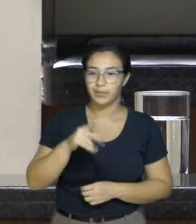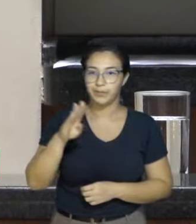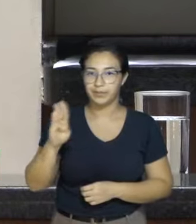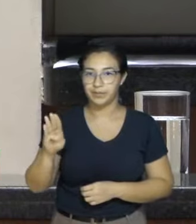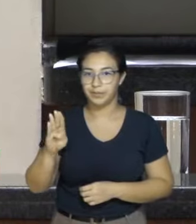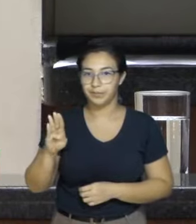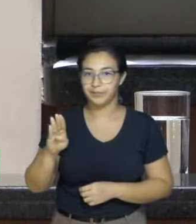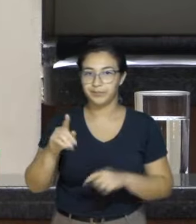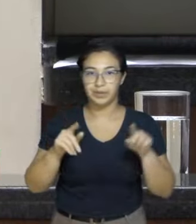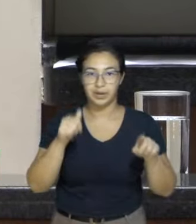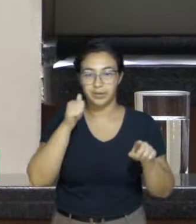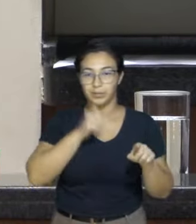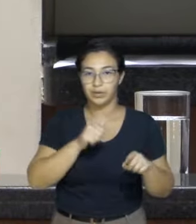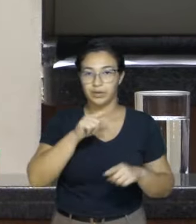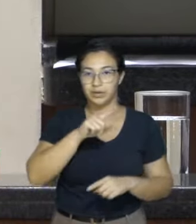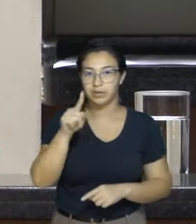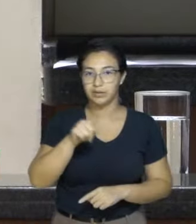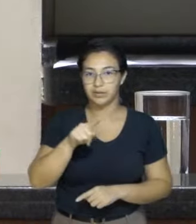Zenelise